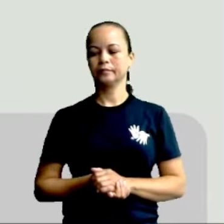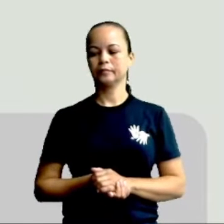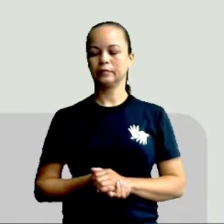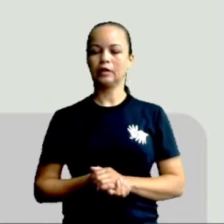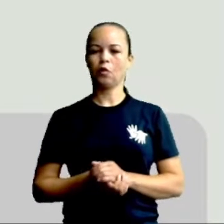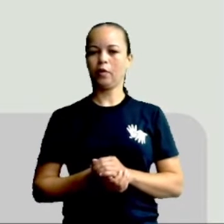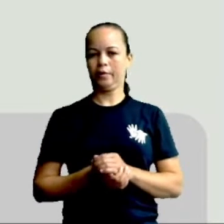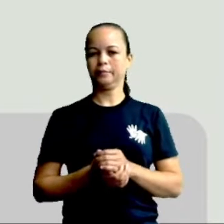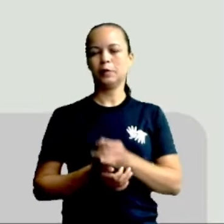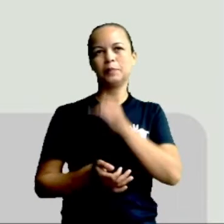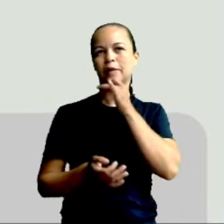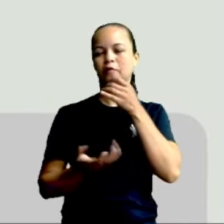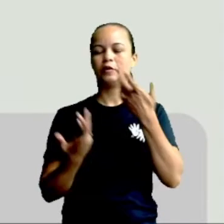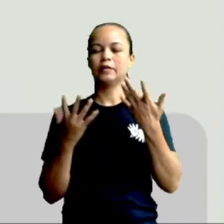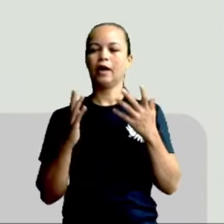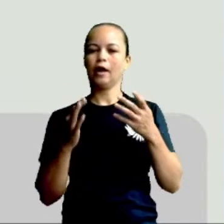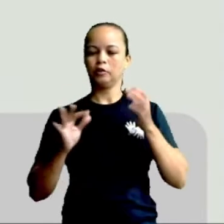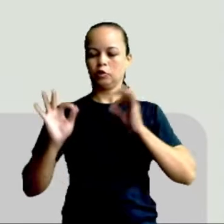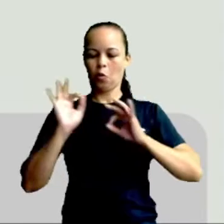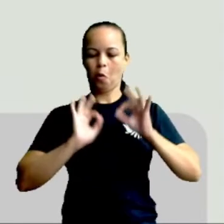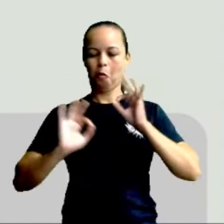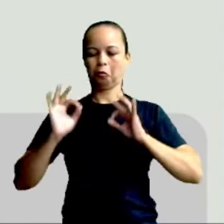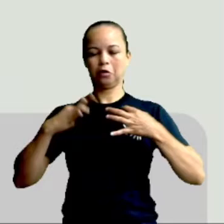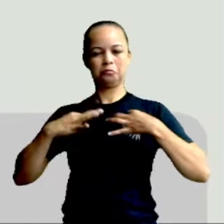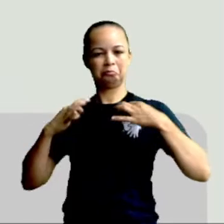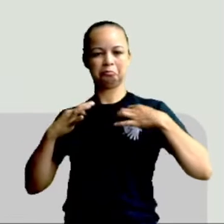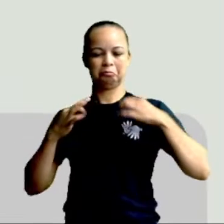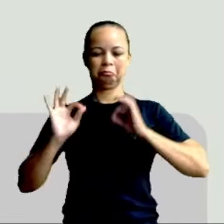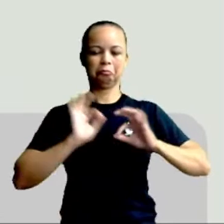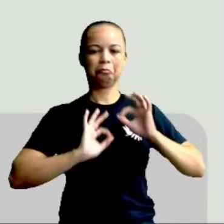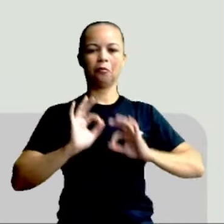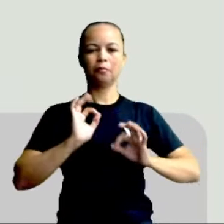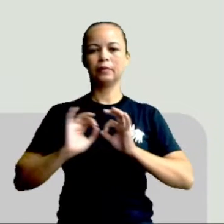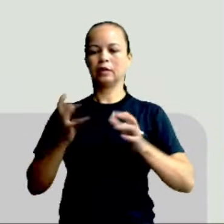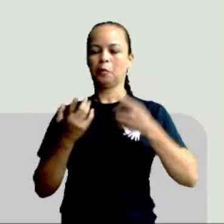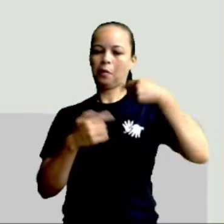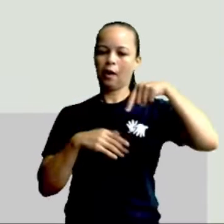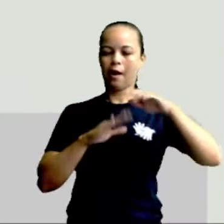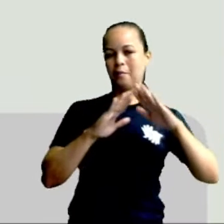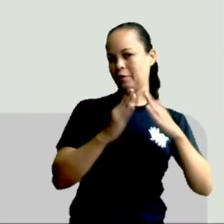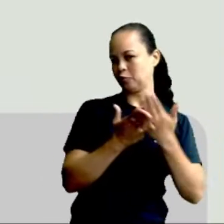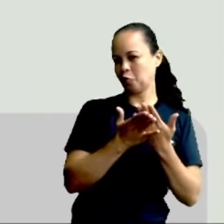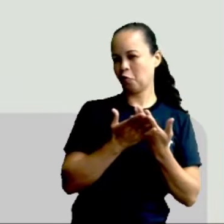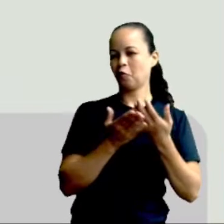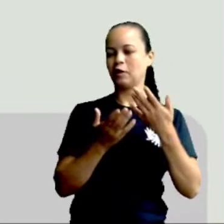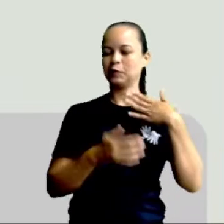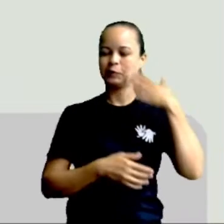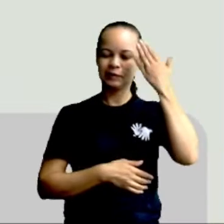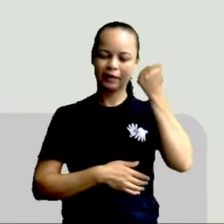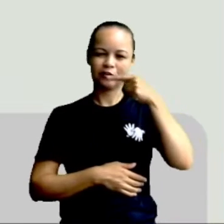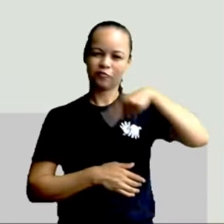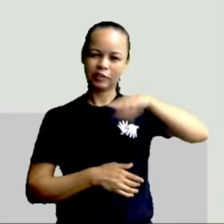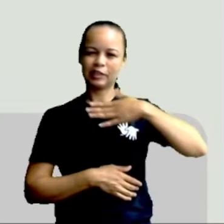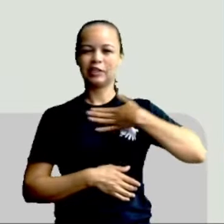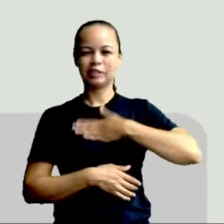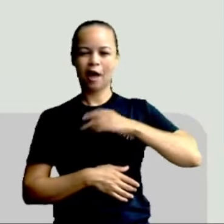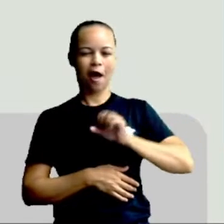você está se arrumando para a escola, né? Sei que vocês gostam muito de estudar, tá? Então,